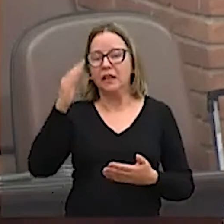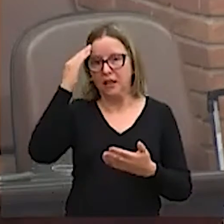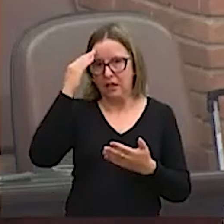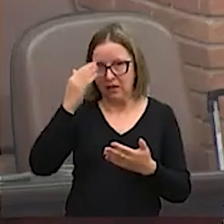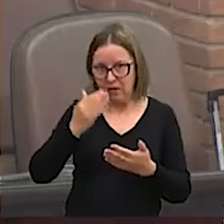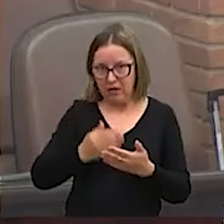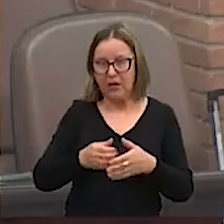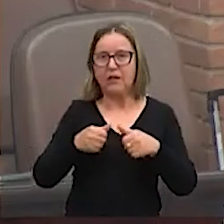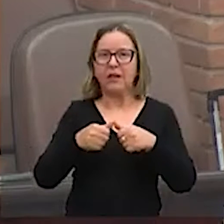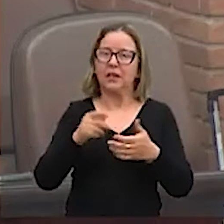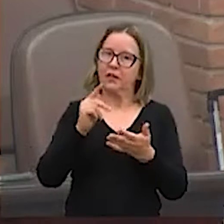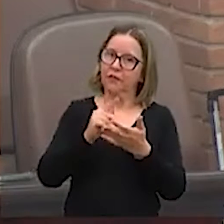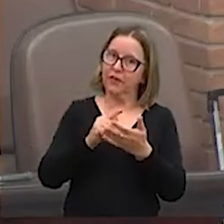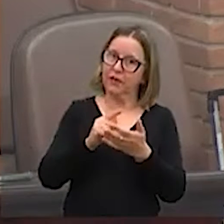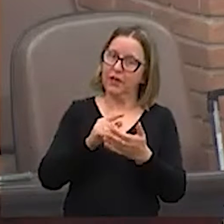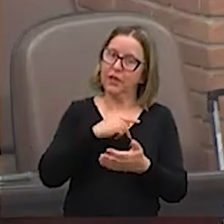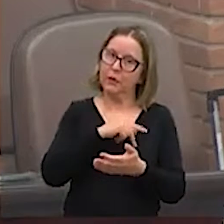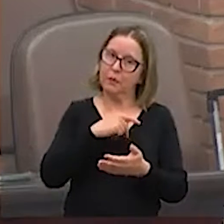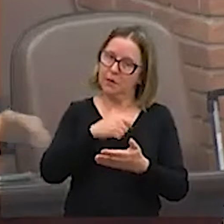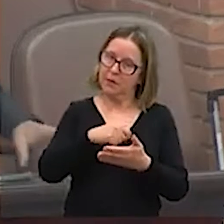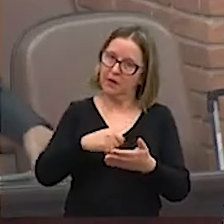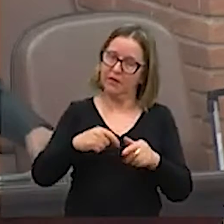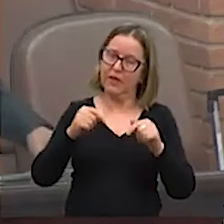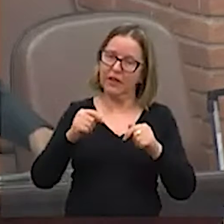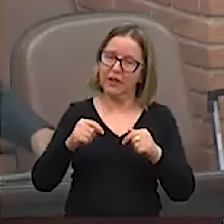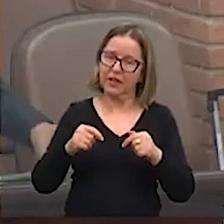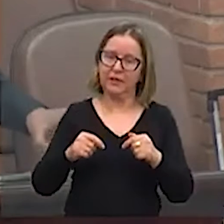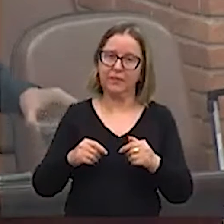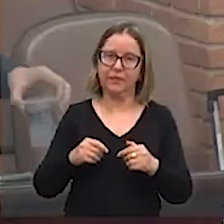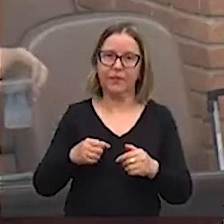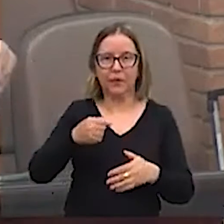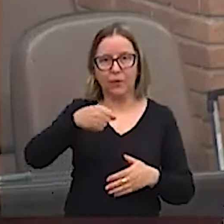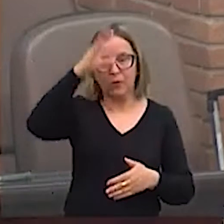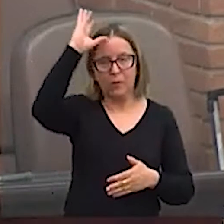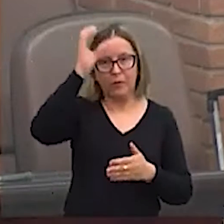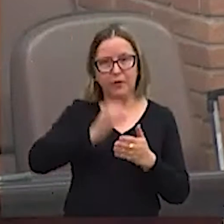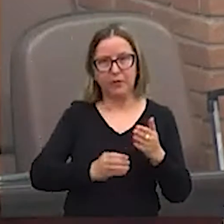Paulo está nos dizendo aqui, Romanos 6, 5 a 7.